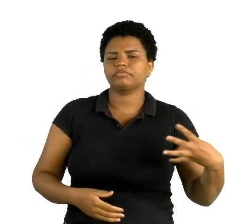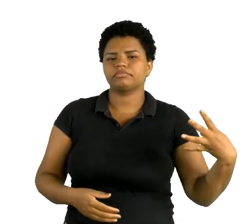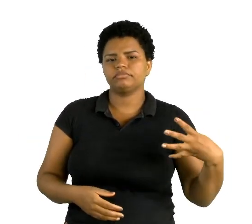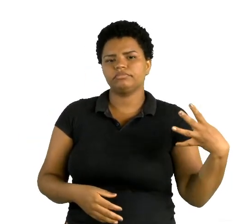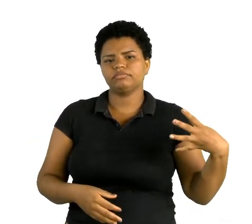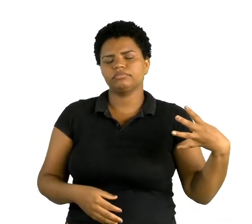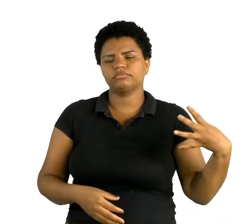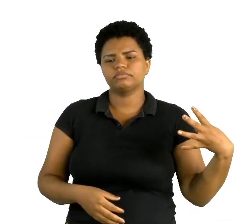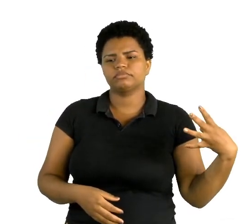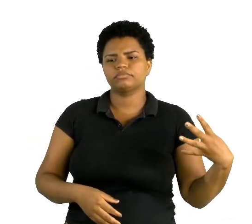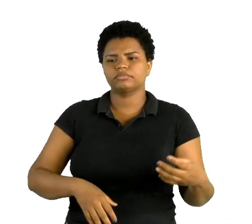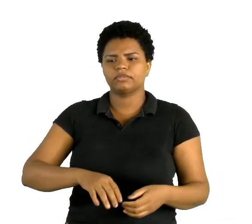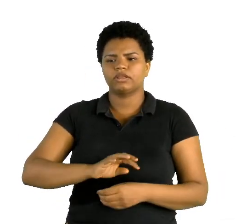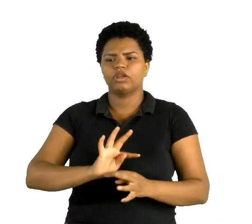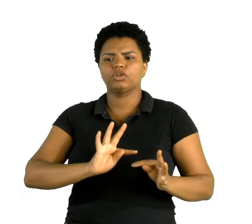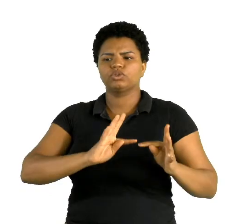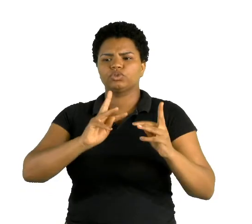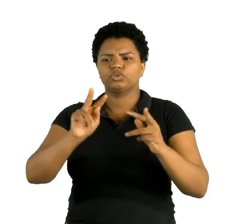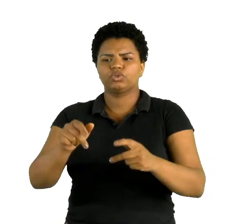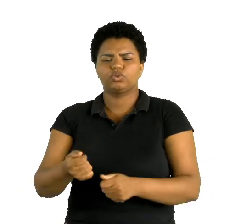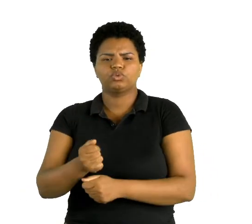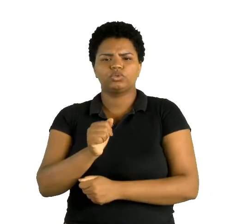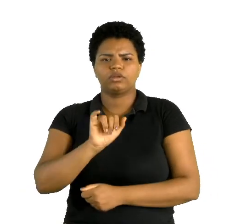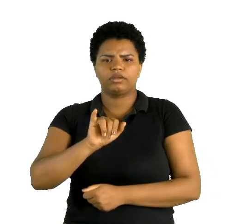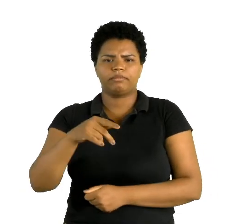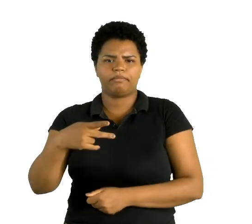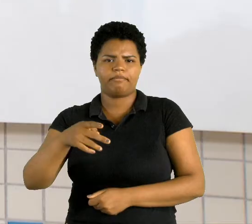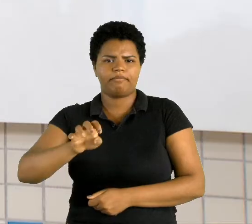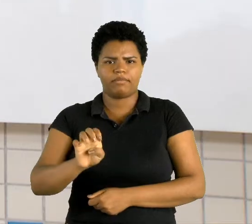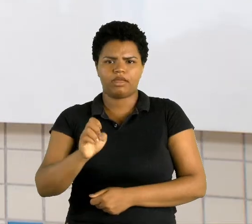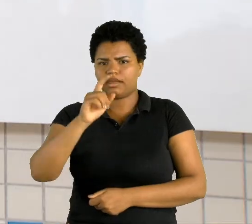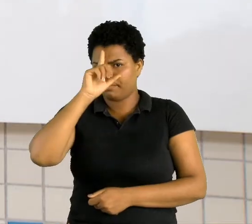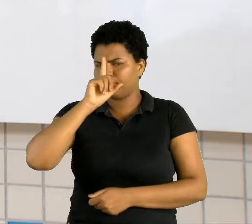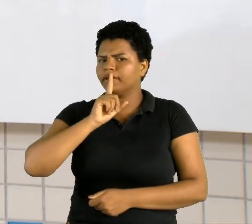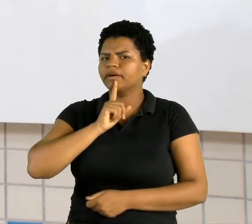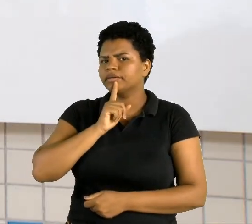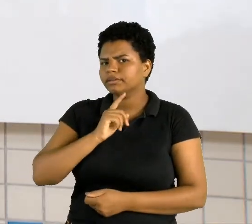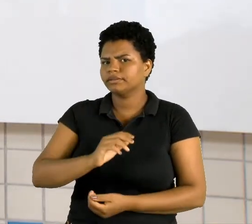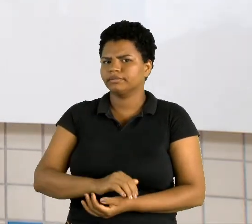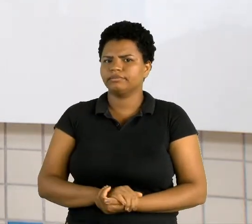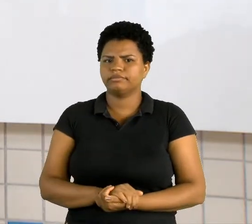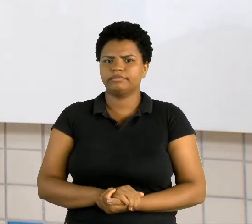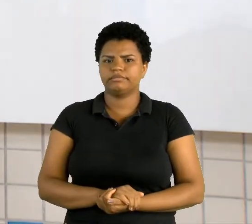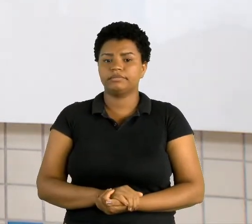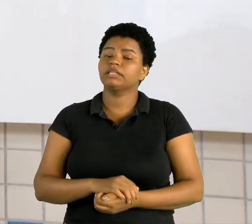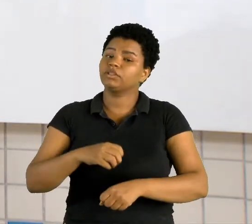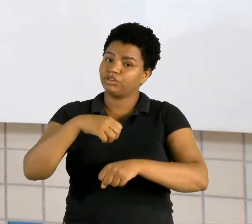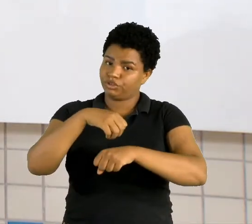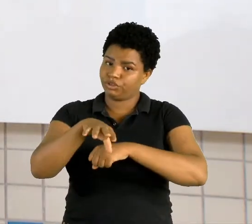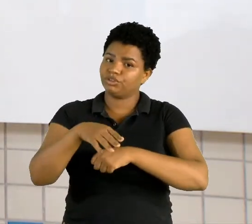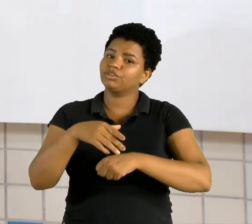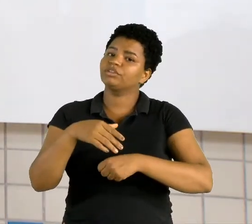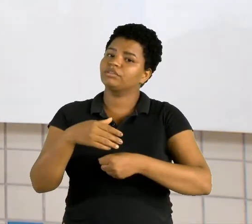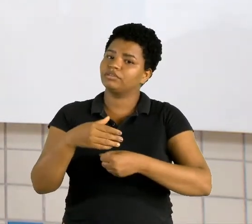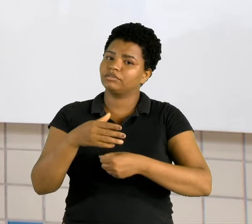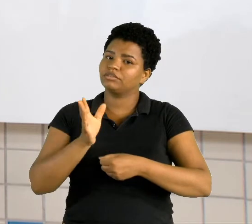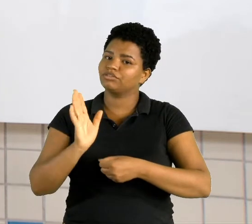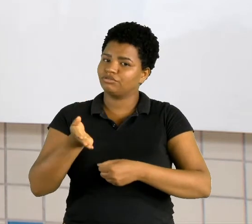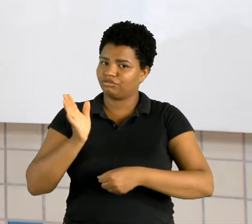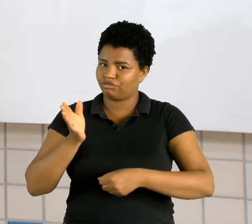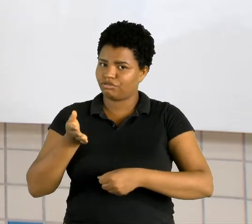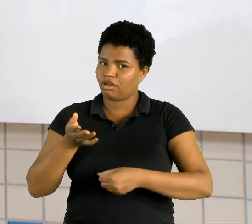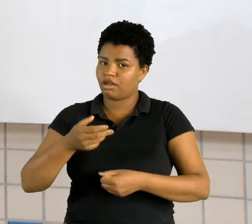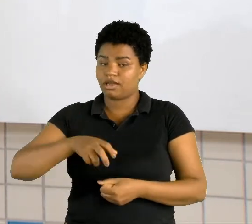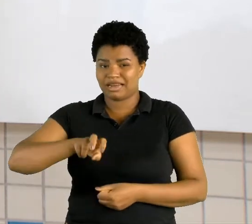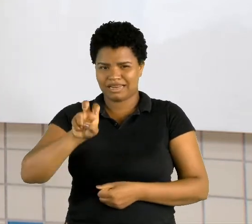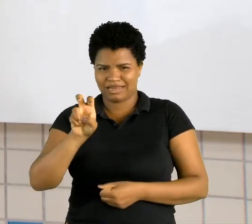quarto, a todos os ipês amarelos. É aquela dica que eu dei para vocês lá na nossa quinta